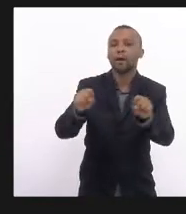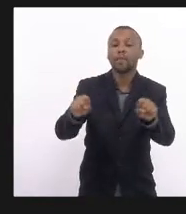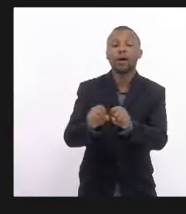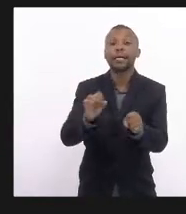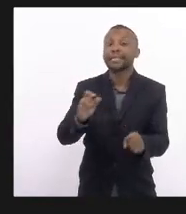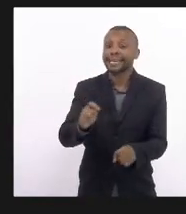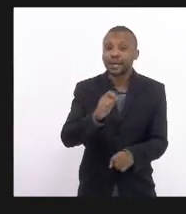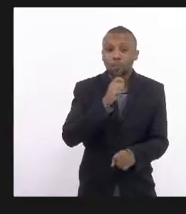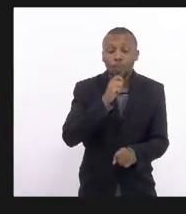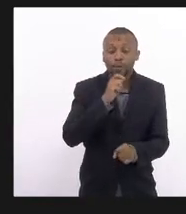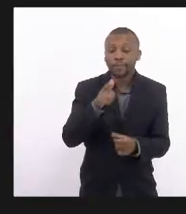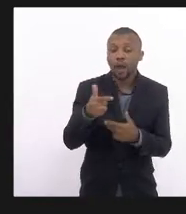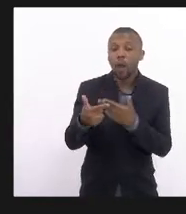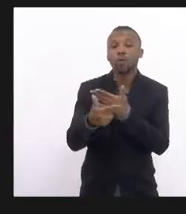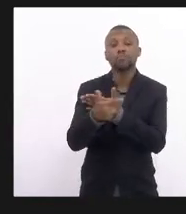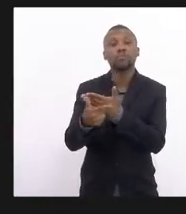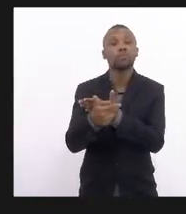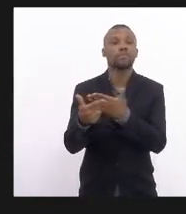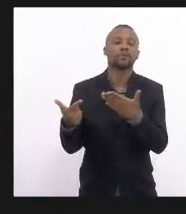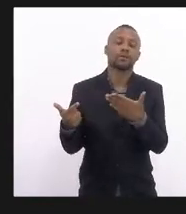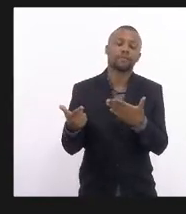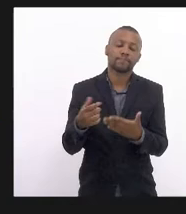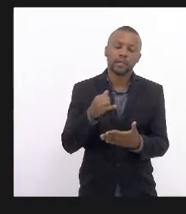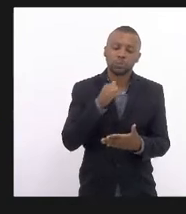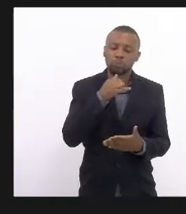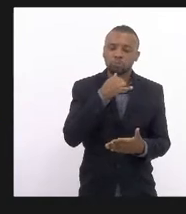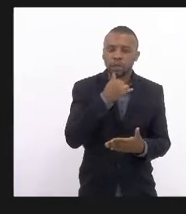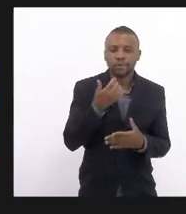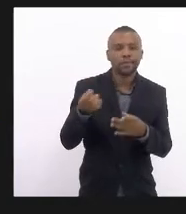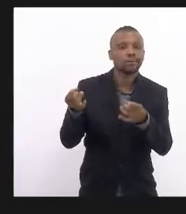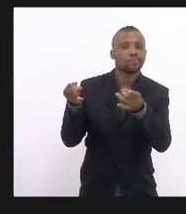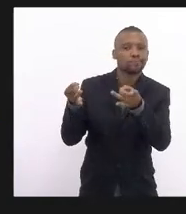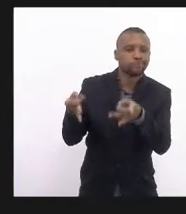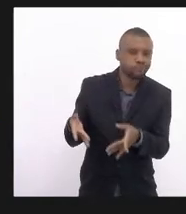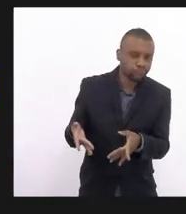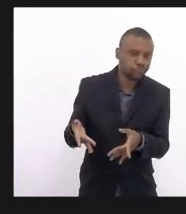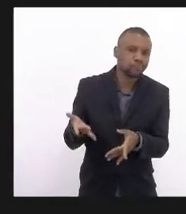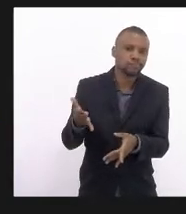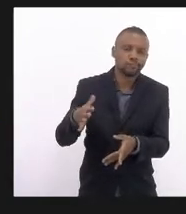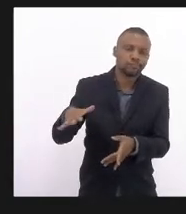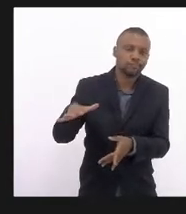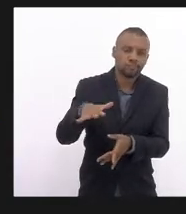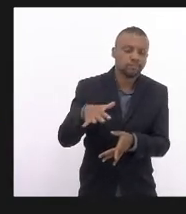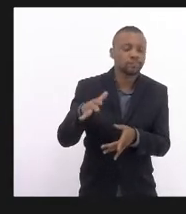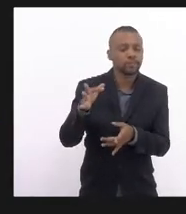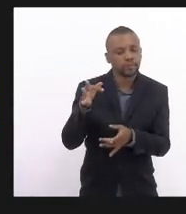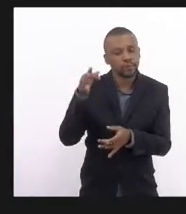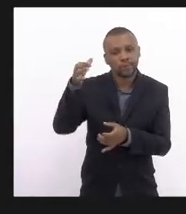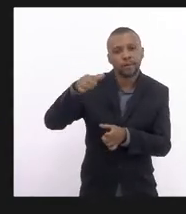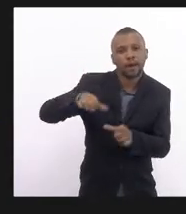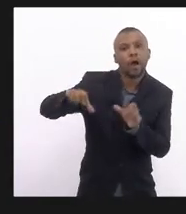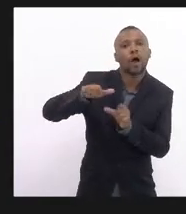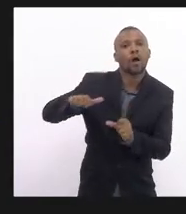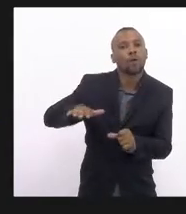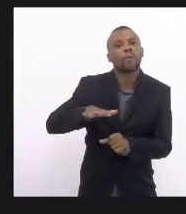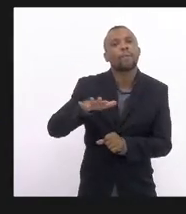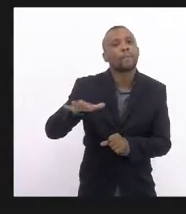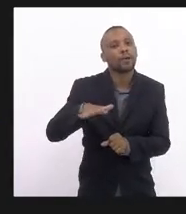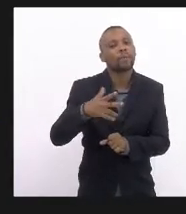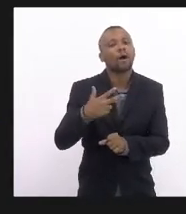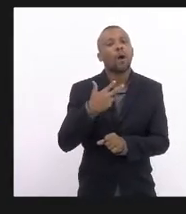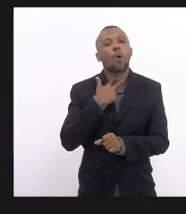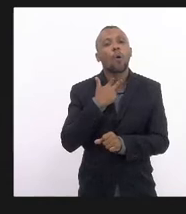ocupação, infelizmente vai ficar ali aquilo ali abandonado, vai virar um espaço para ocupação de